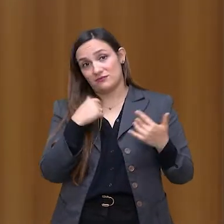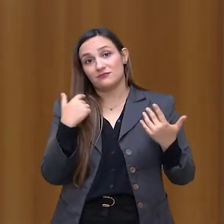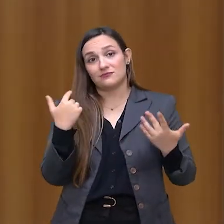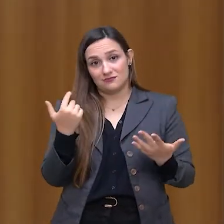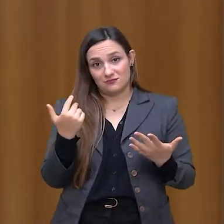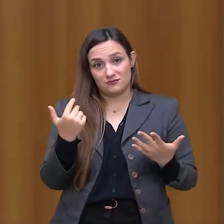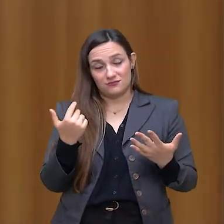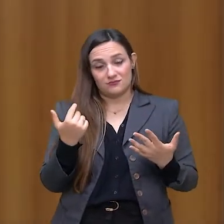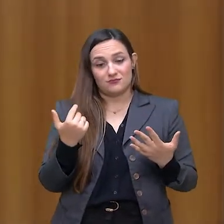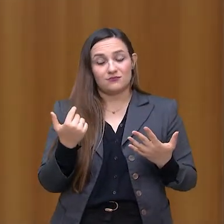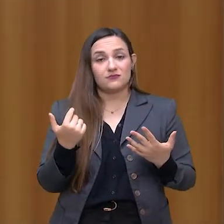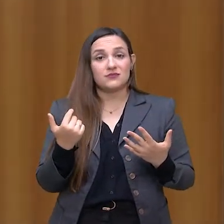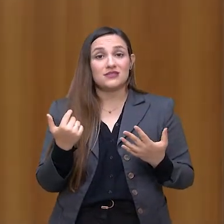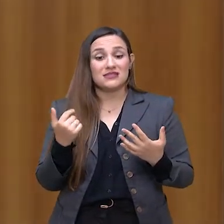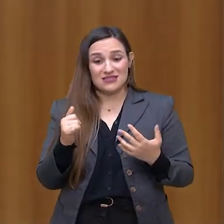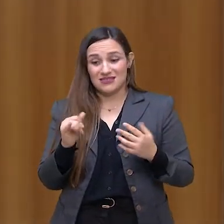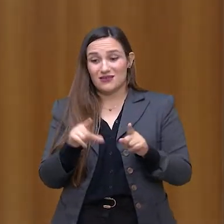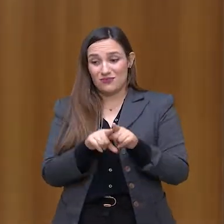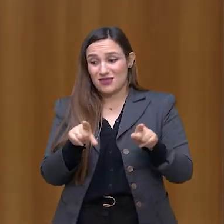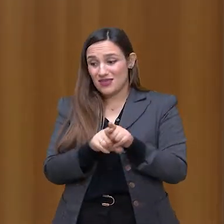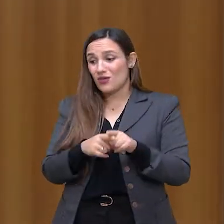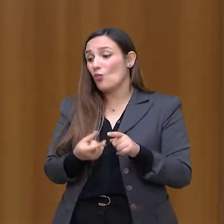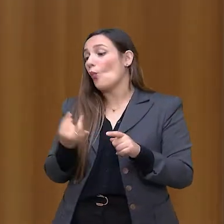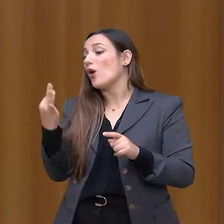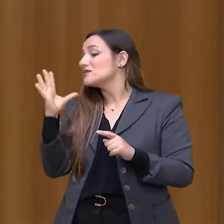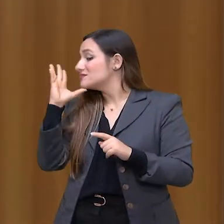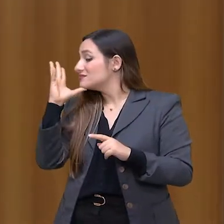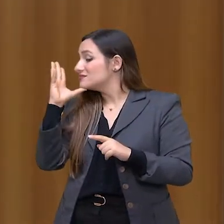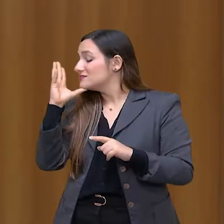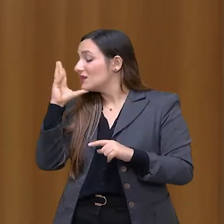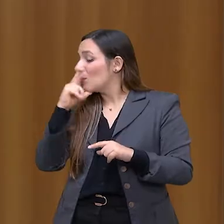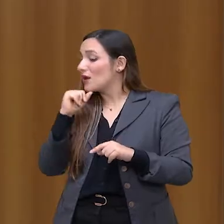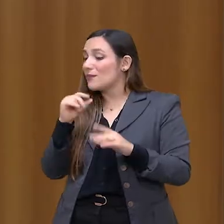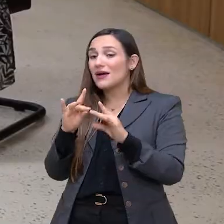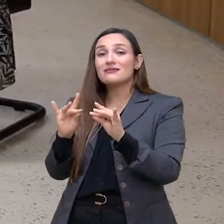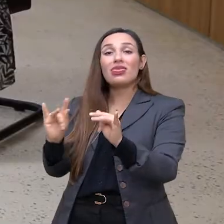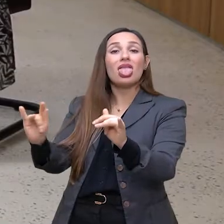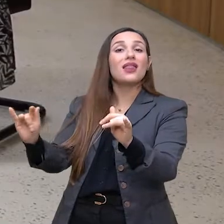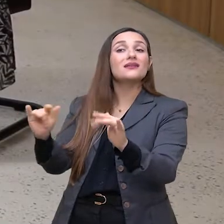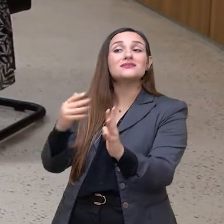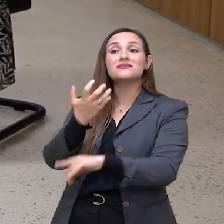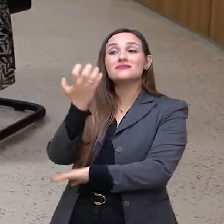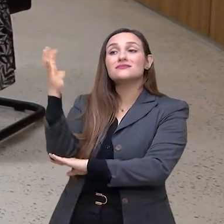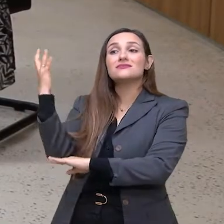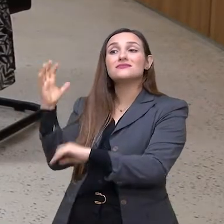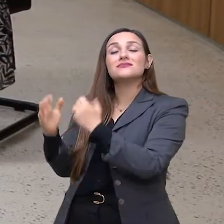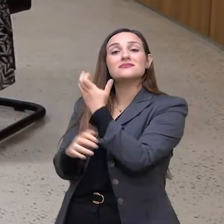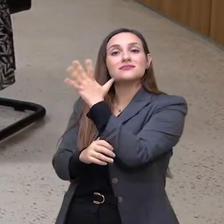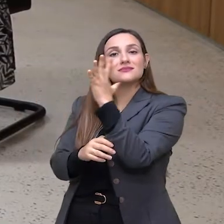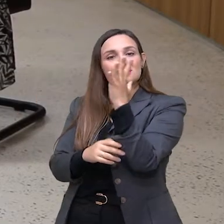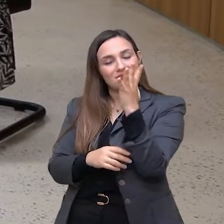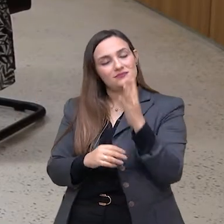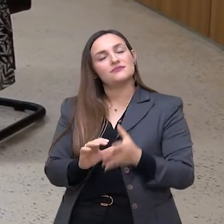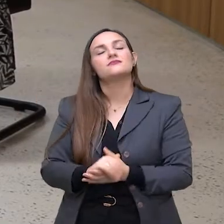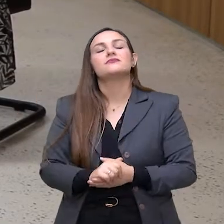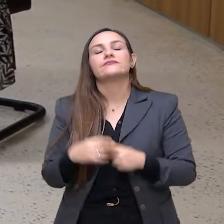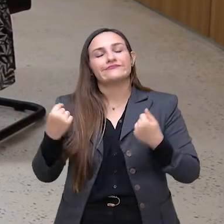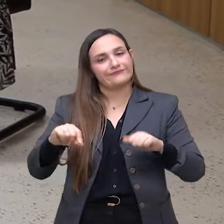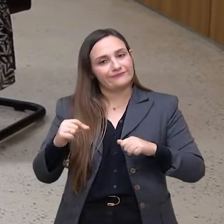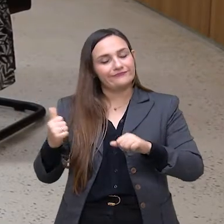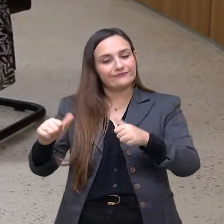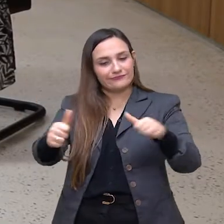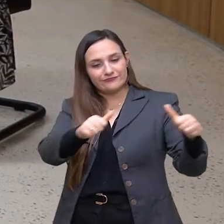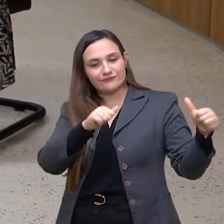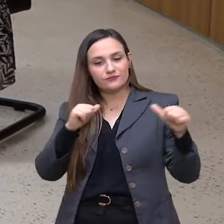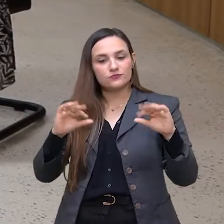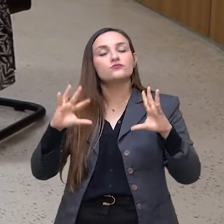que ele vai permanecer no meio ambiente, na questão muitas vezes de logística reversa. Então nós temos que